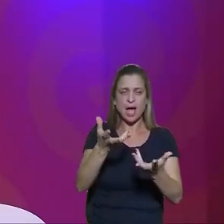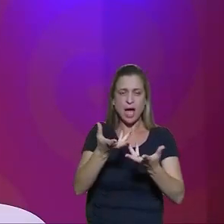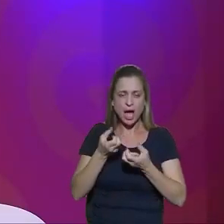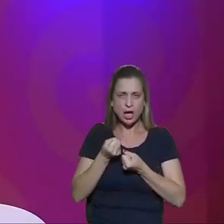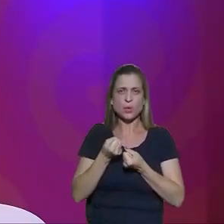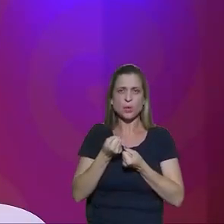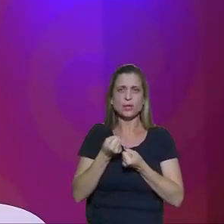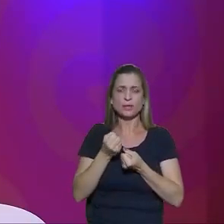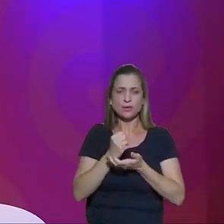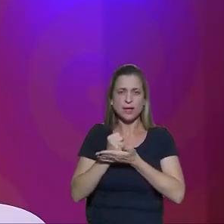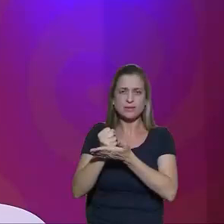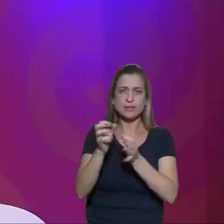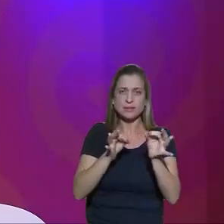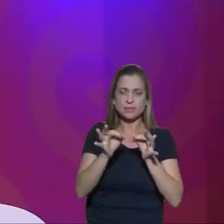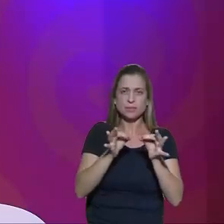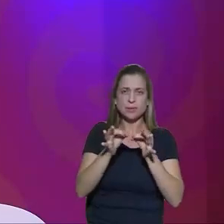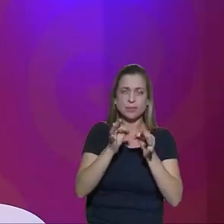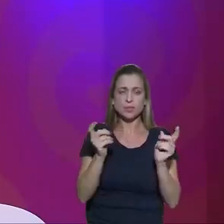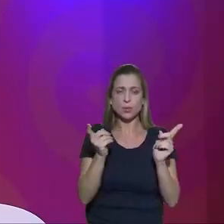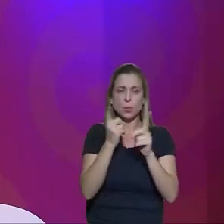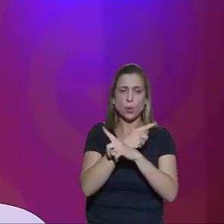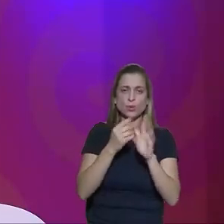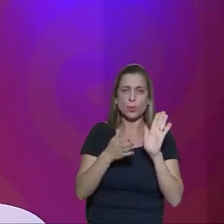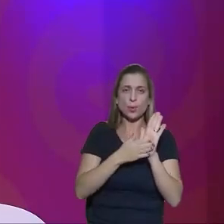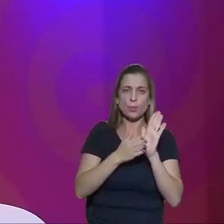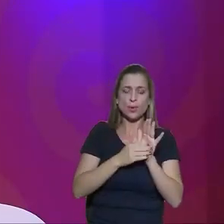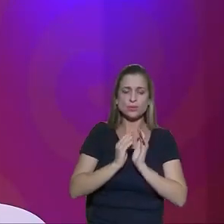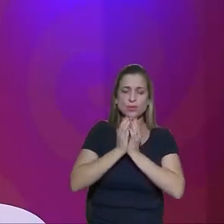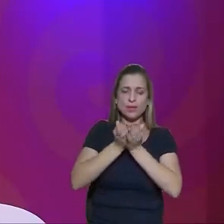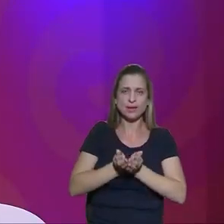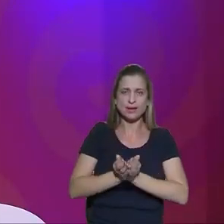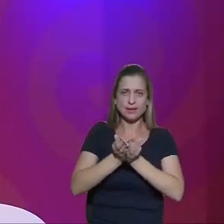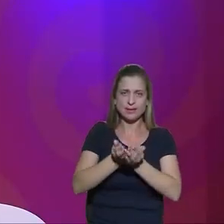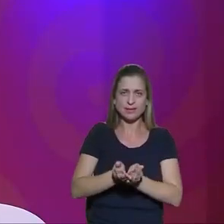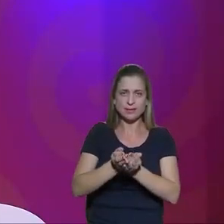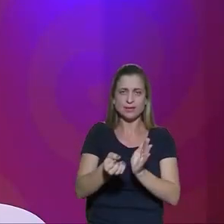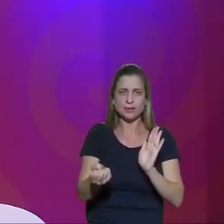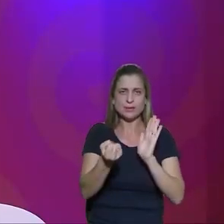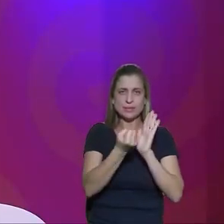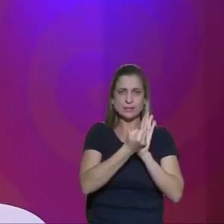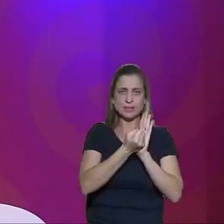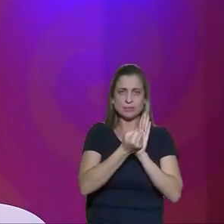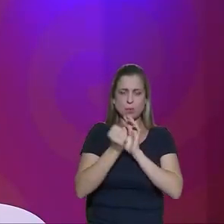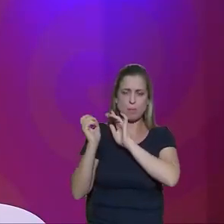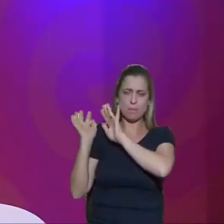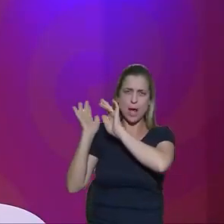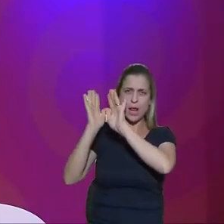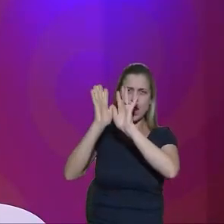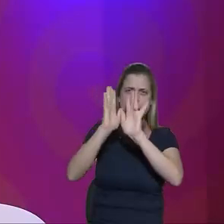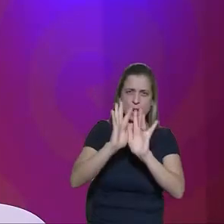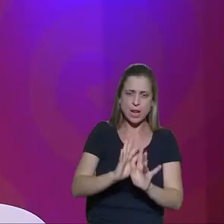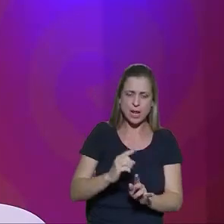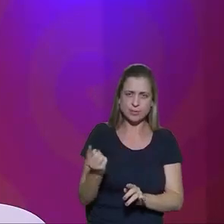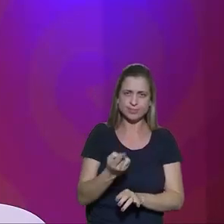e preparação, seja o oposto dos propósitos da caravela, símbolo da invasão eterna, e